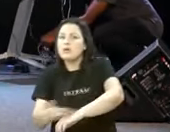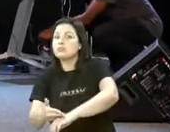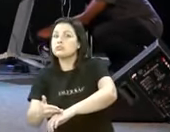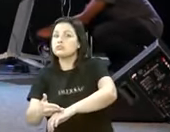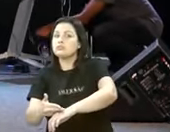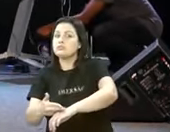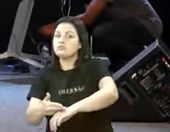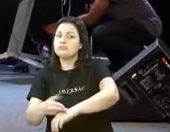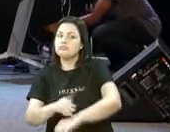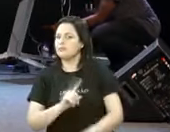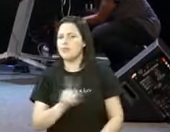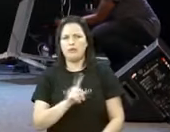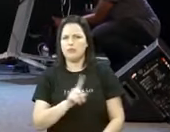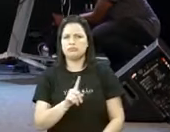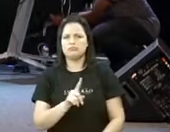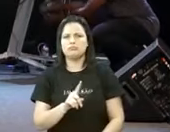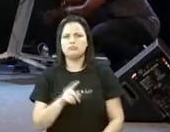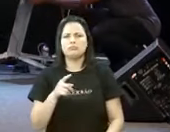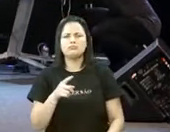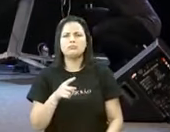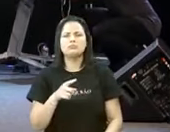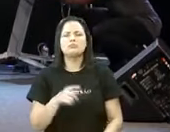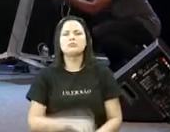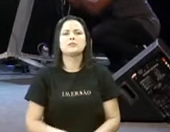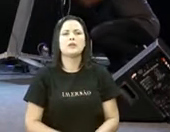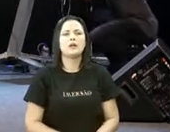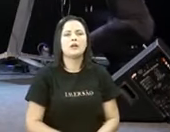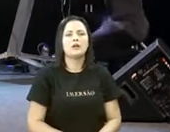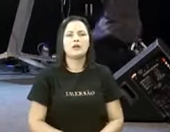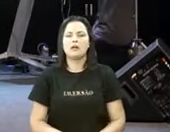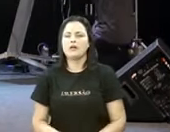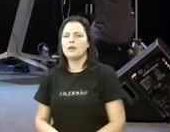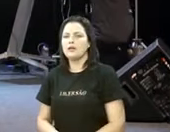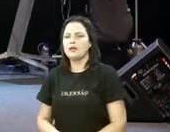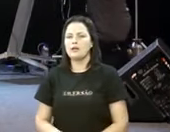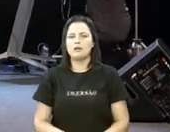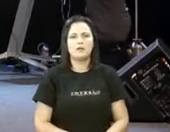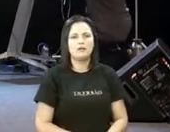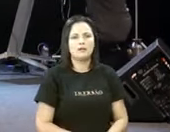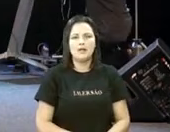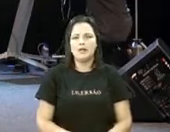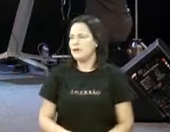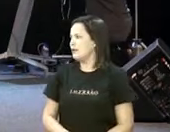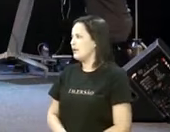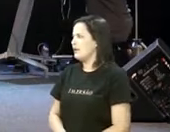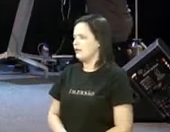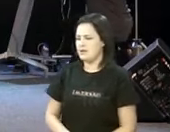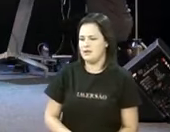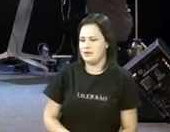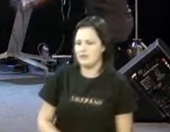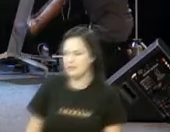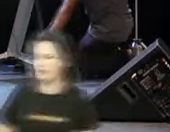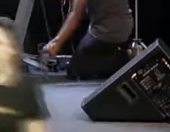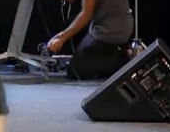Qual é o seu conflito, Isaías? O trono da terra abalou, está vazio, está estranho de